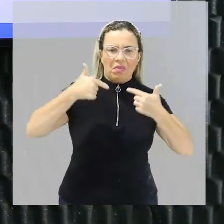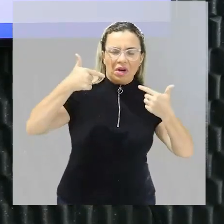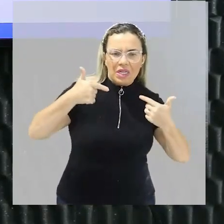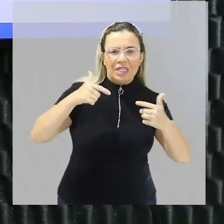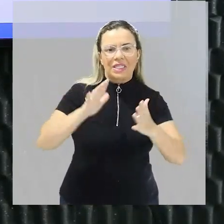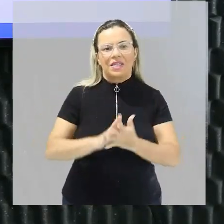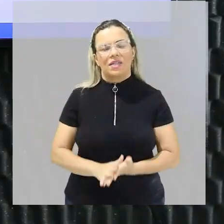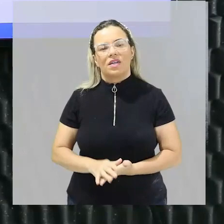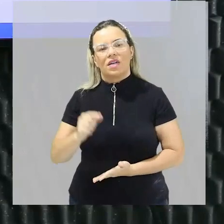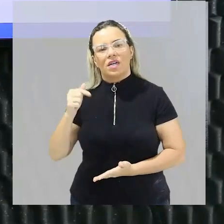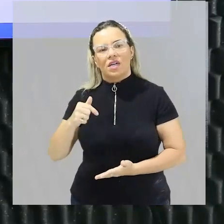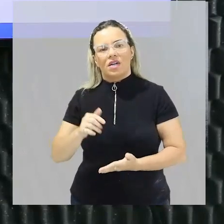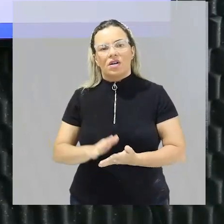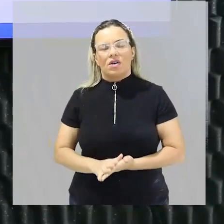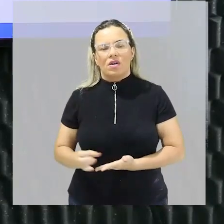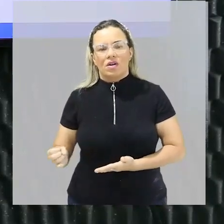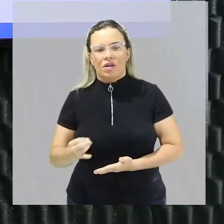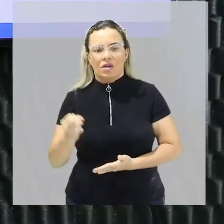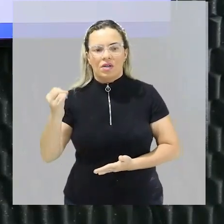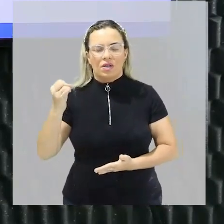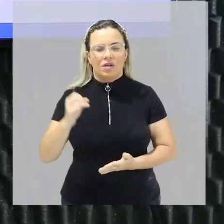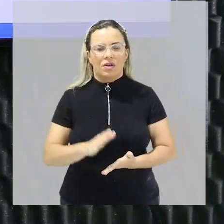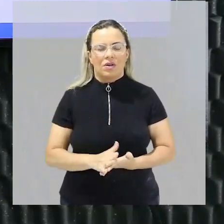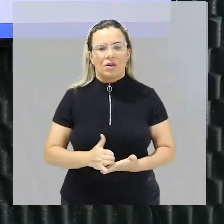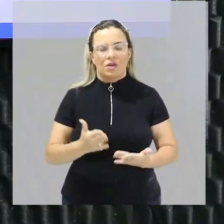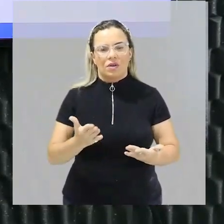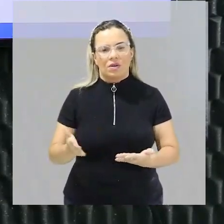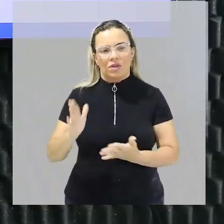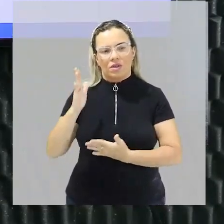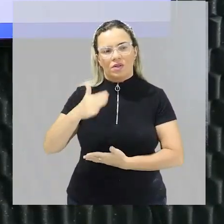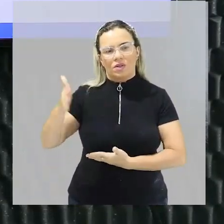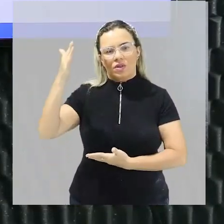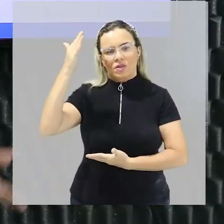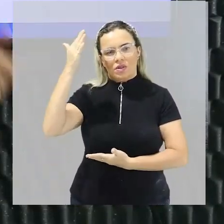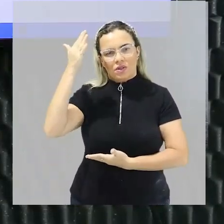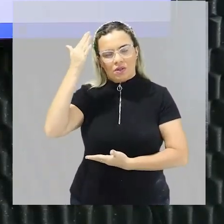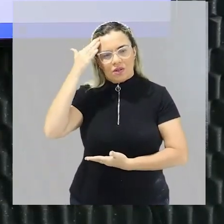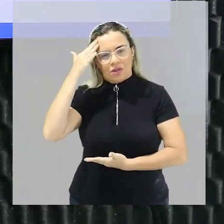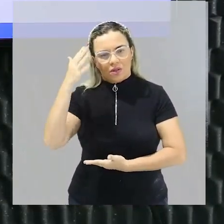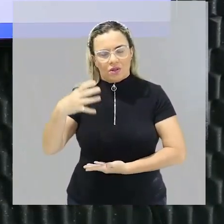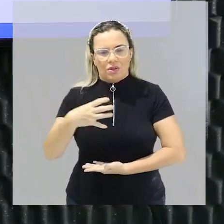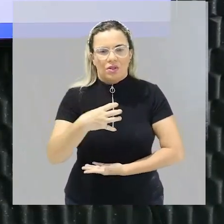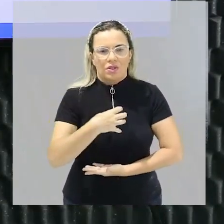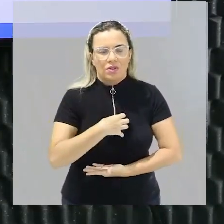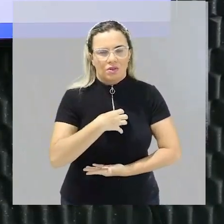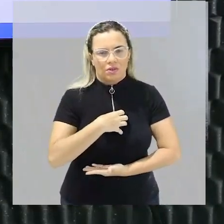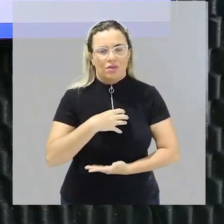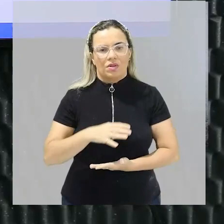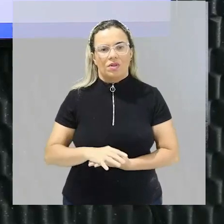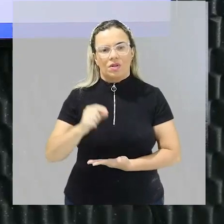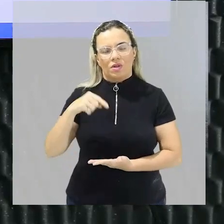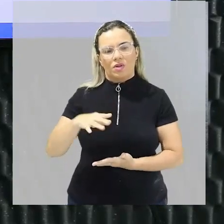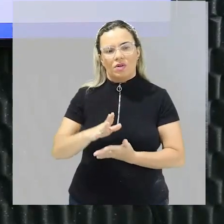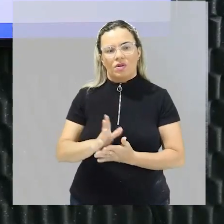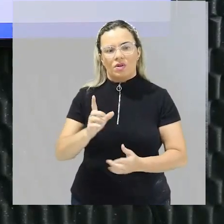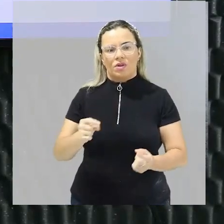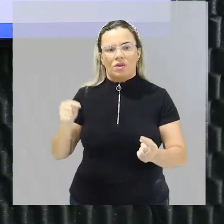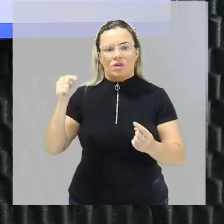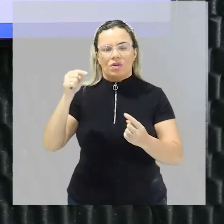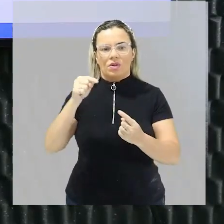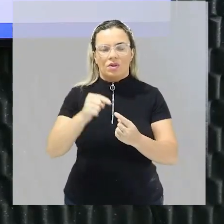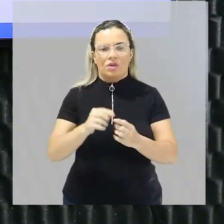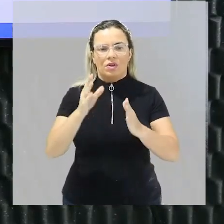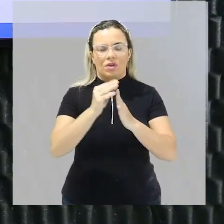Elementos que são fundamentais e que estão dentro dessa compreensão dos sentidos para que cheguemos a um